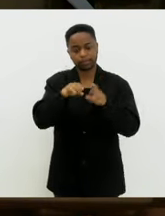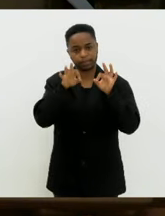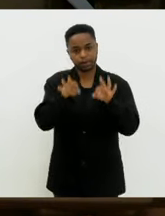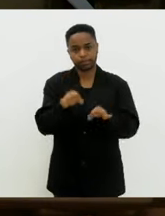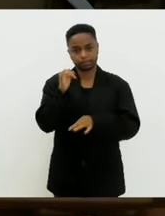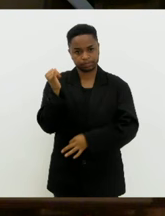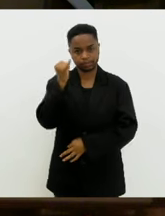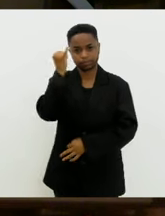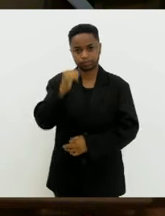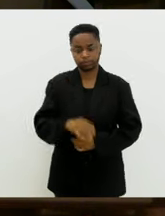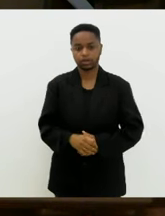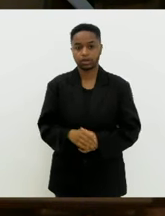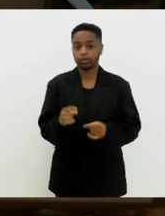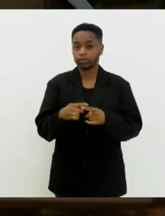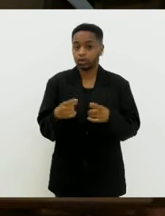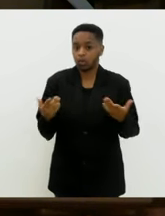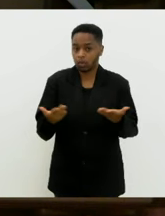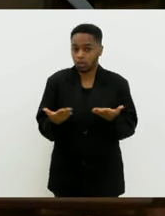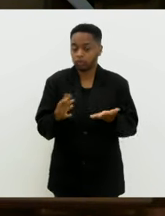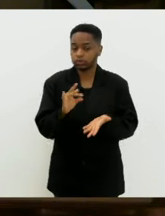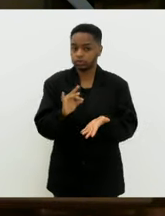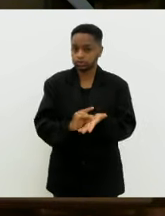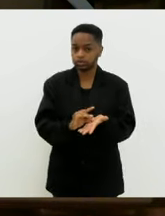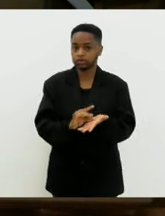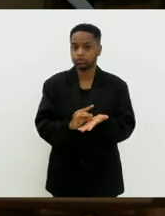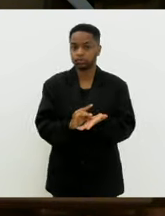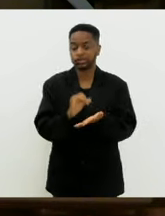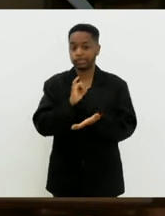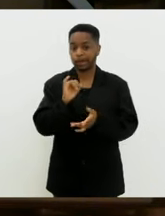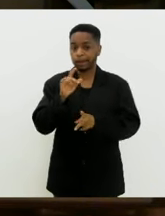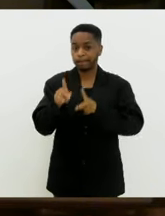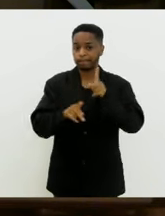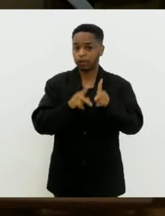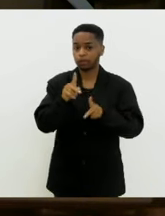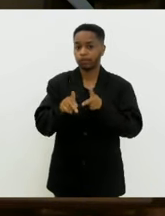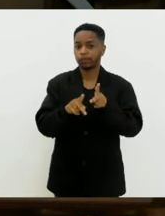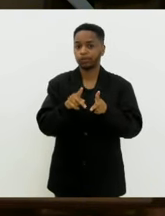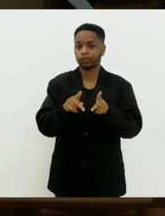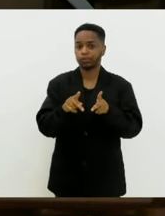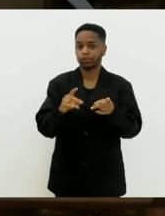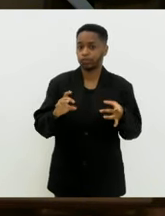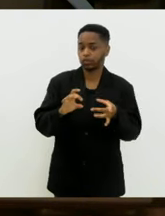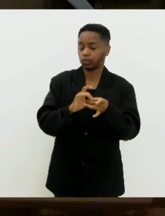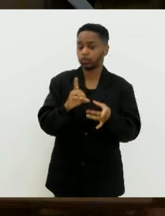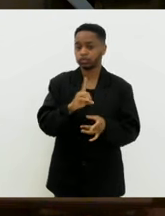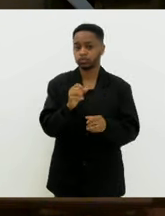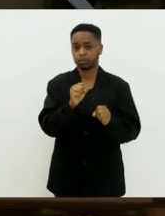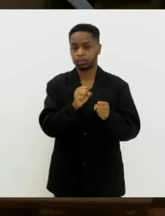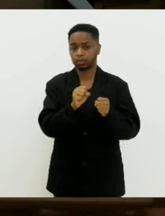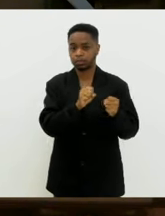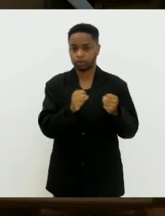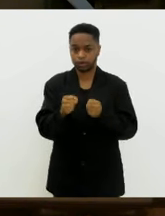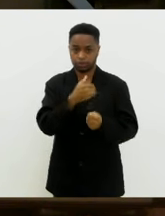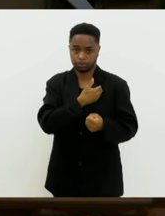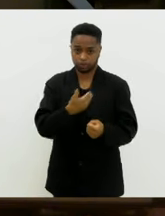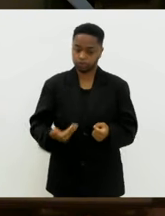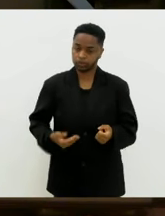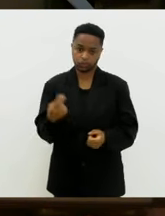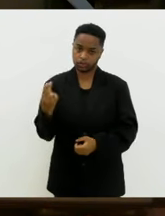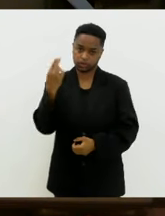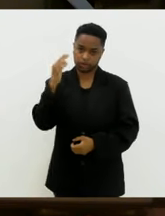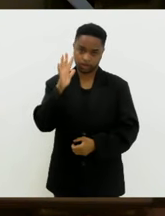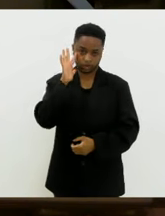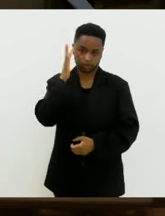matéria falando que hoje, na realidade, se a população não entrar junto com o poder público, é impossível realmente combater. Mas o governador, a gente